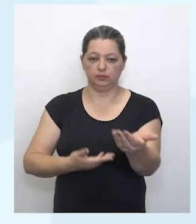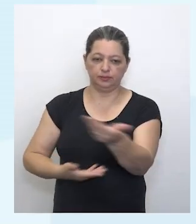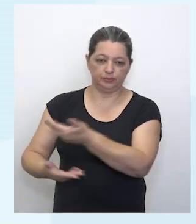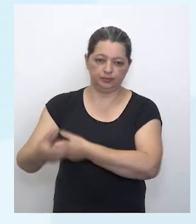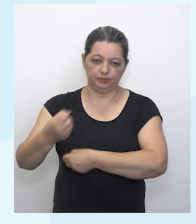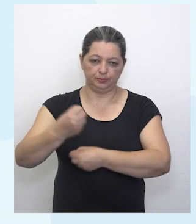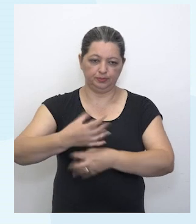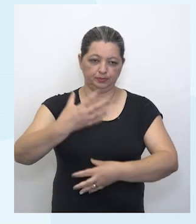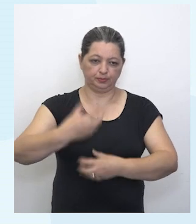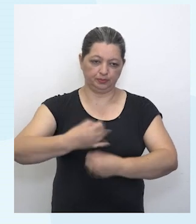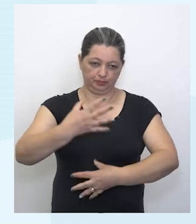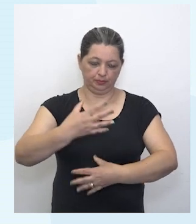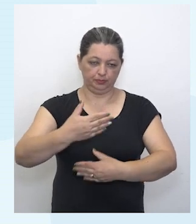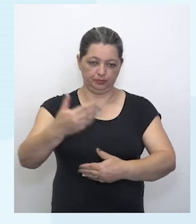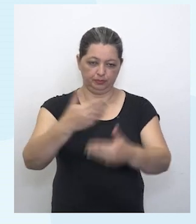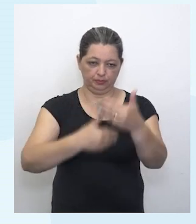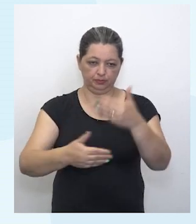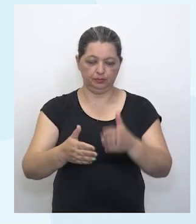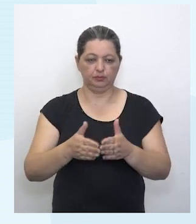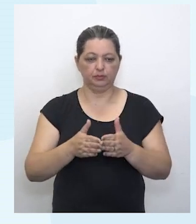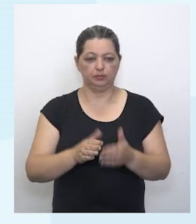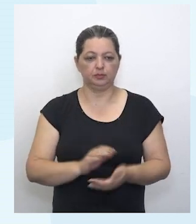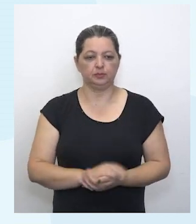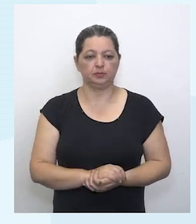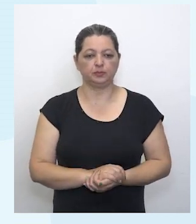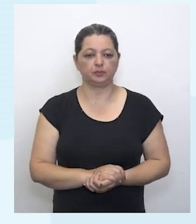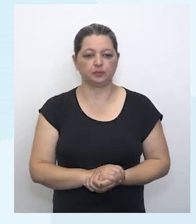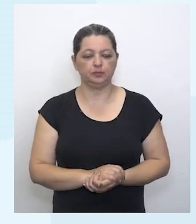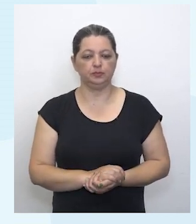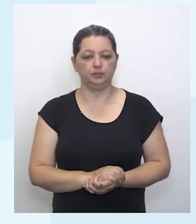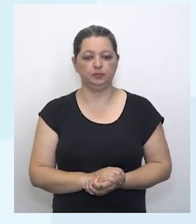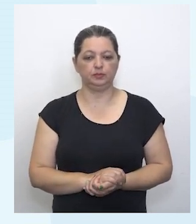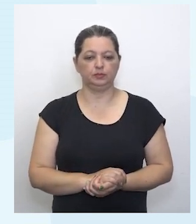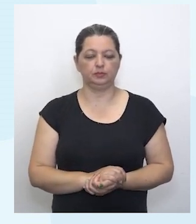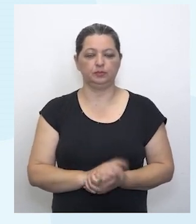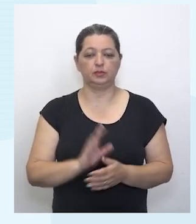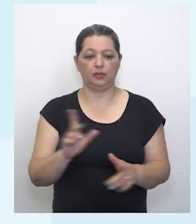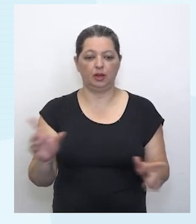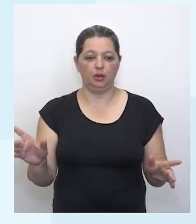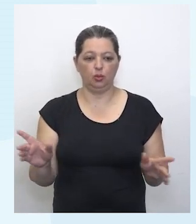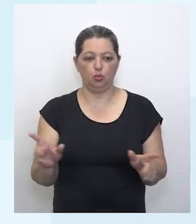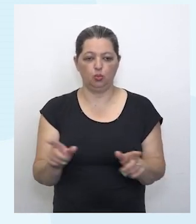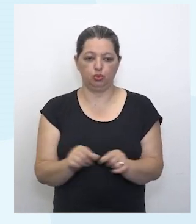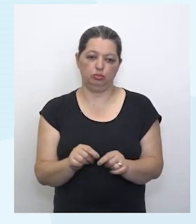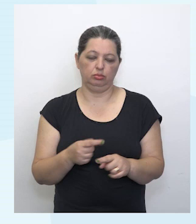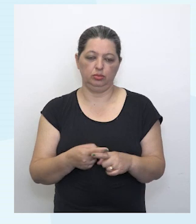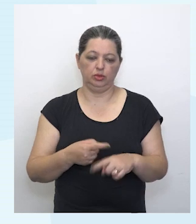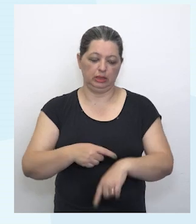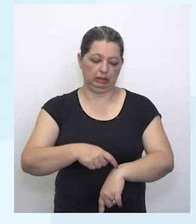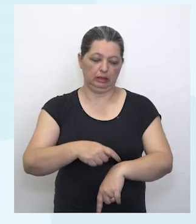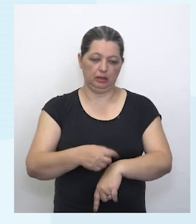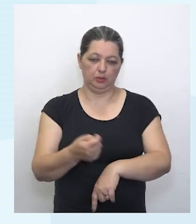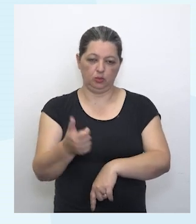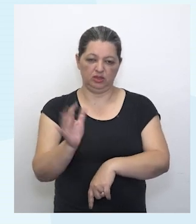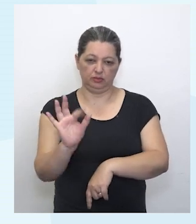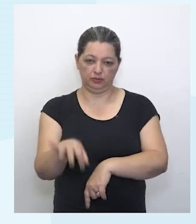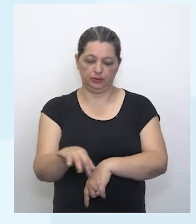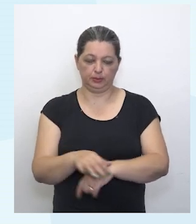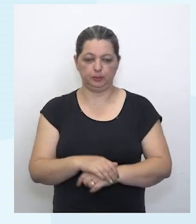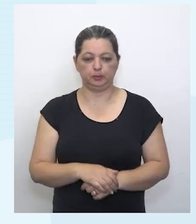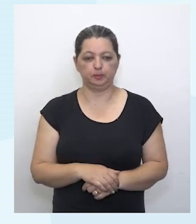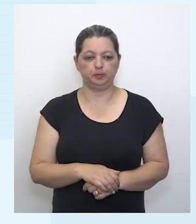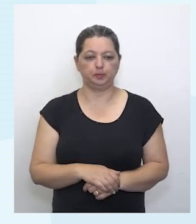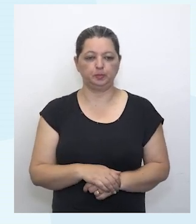Pode colocar no slide, por favor? Vai ser uma interação bem curta, porque o nosso tempo está se esgotando. Então, em